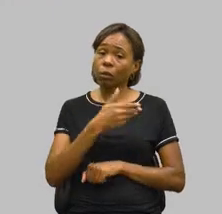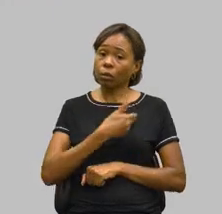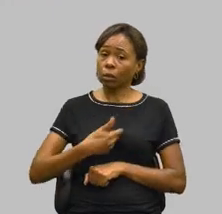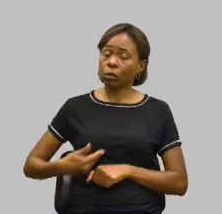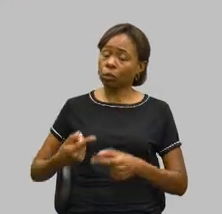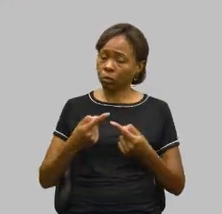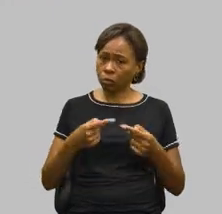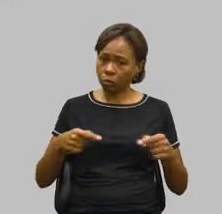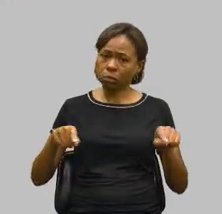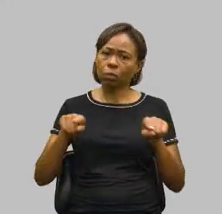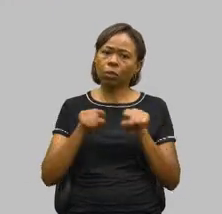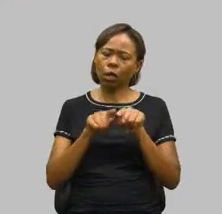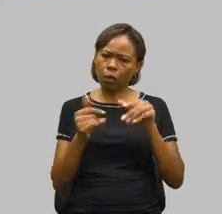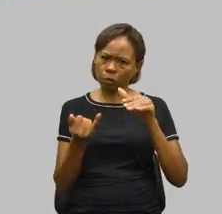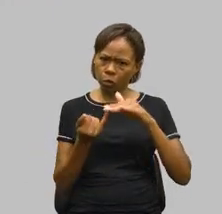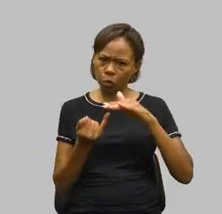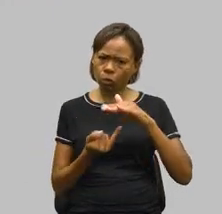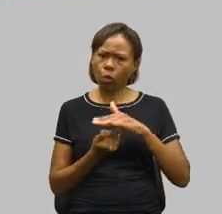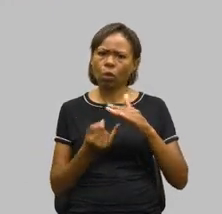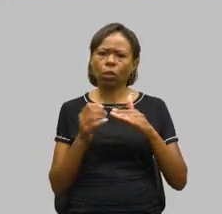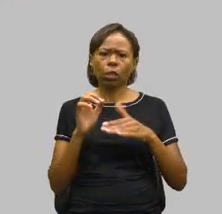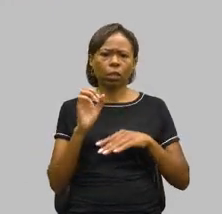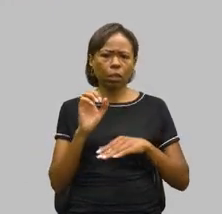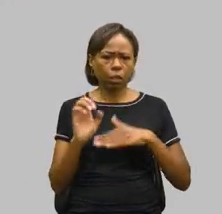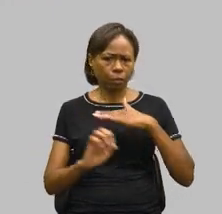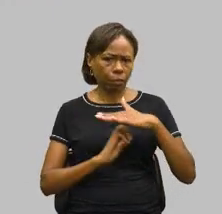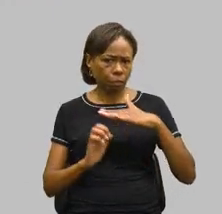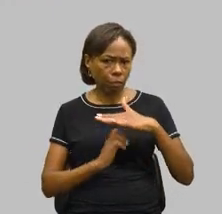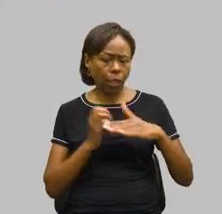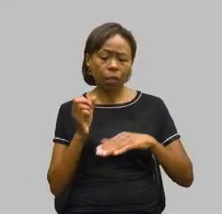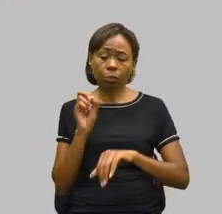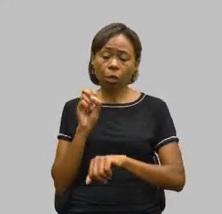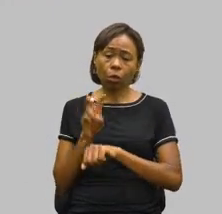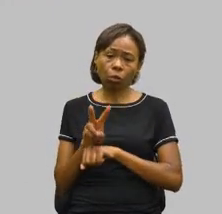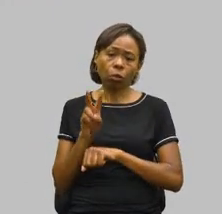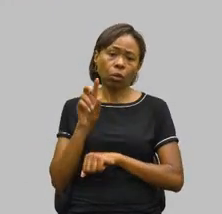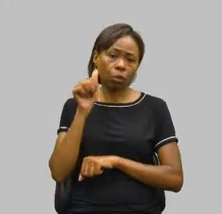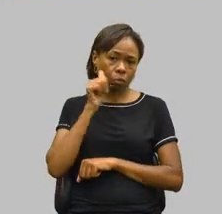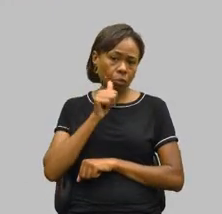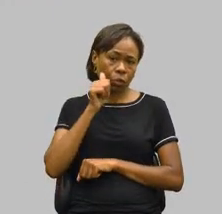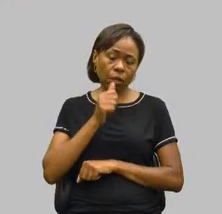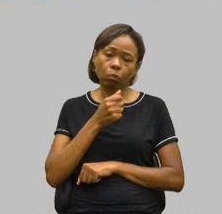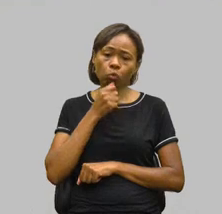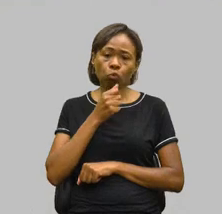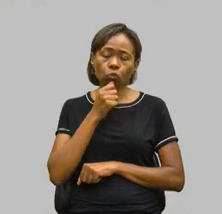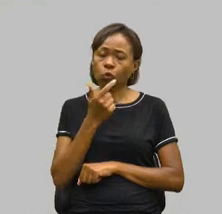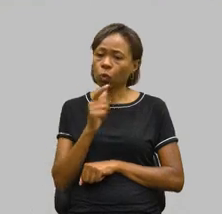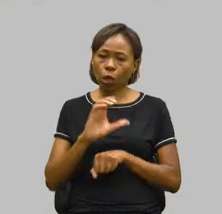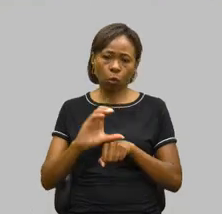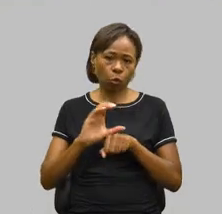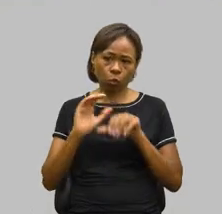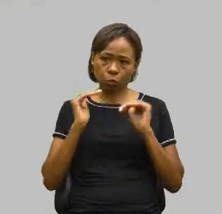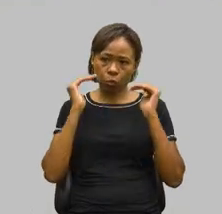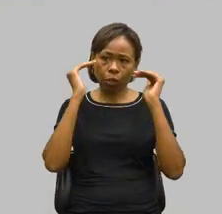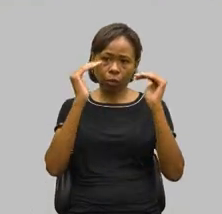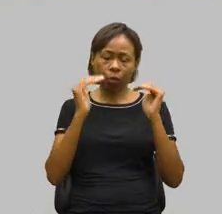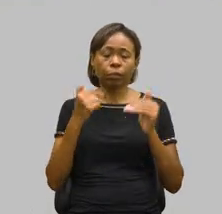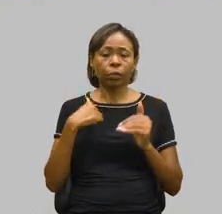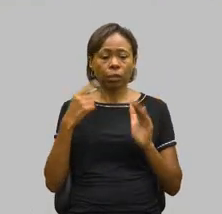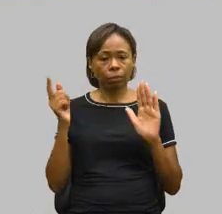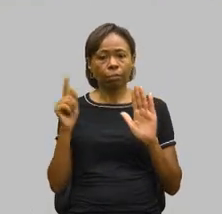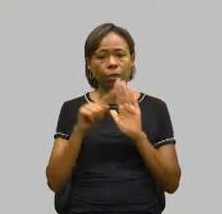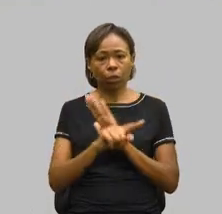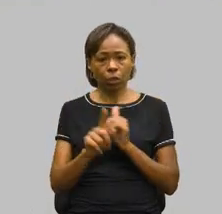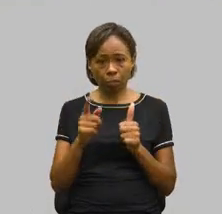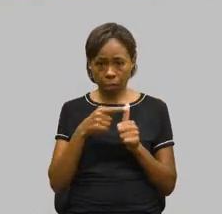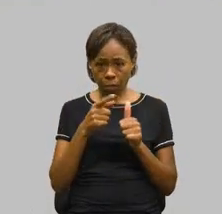instituições empresas que possam contratar aquelas que ainda não concluí no ensino superior Então essa é a primeira pergunta qual